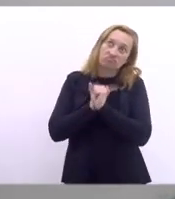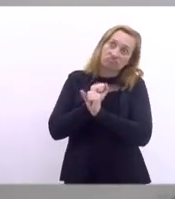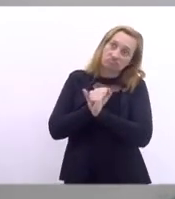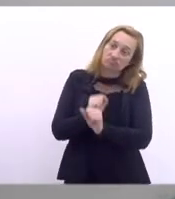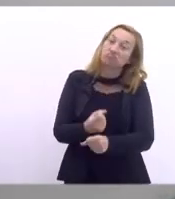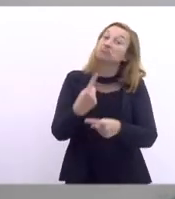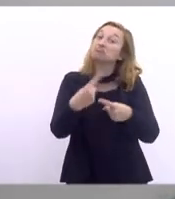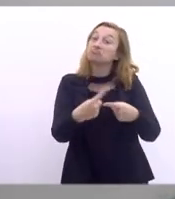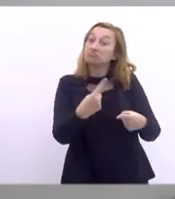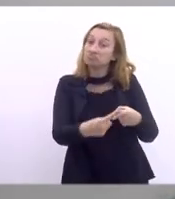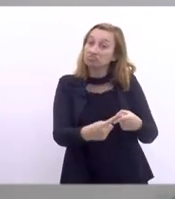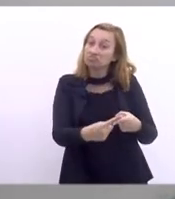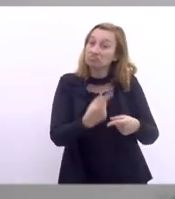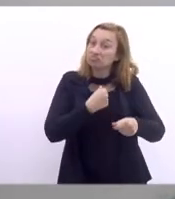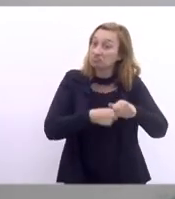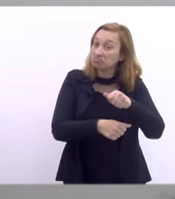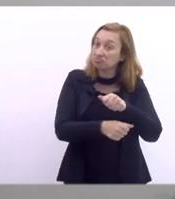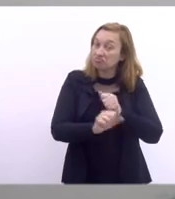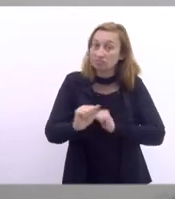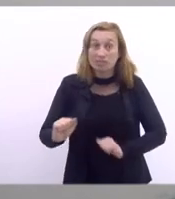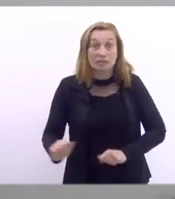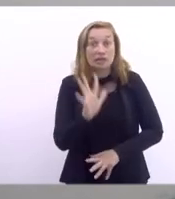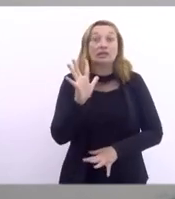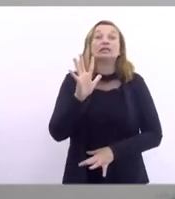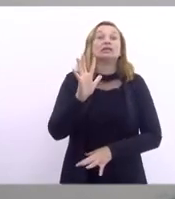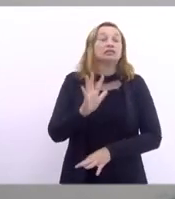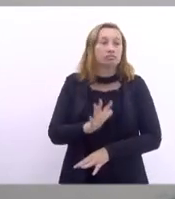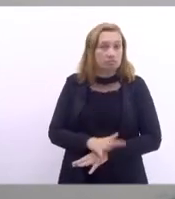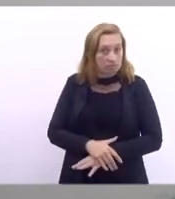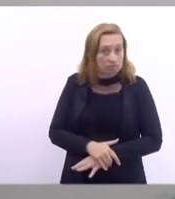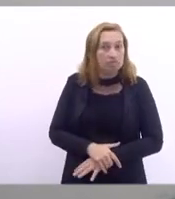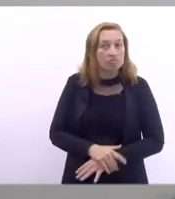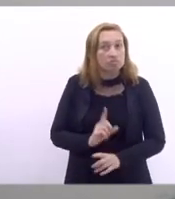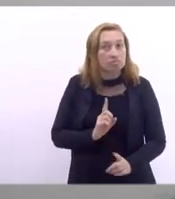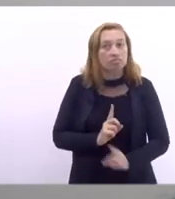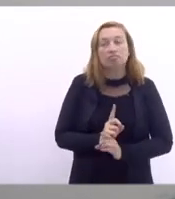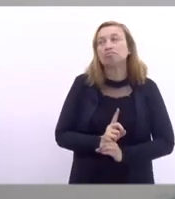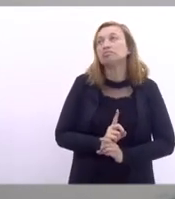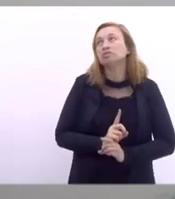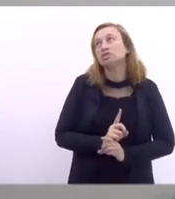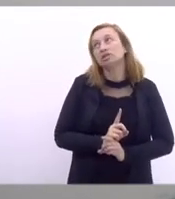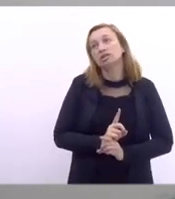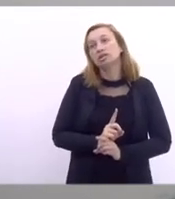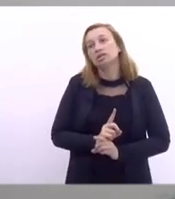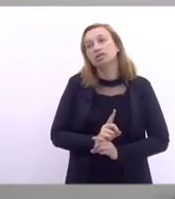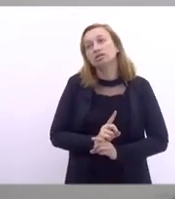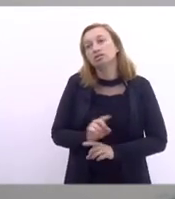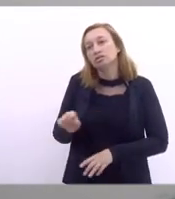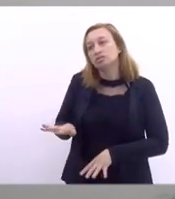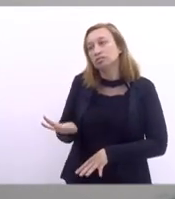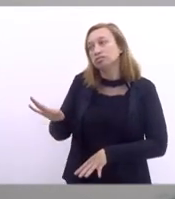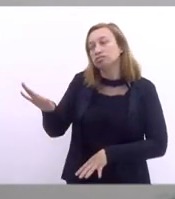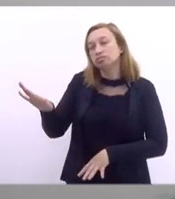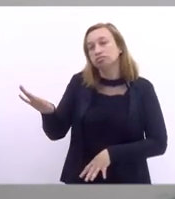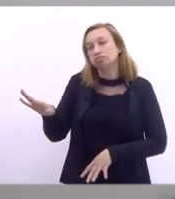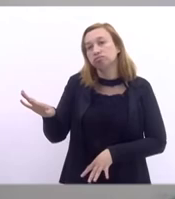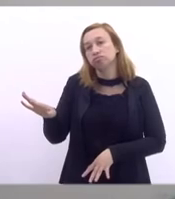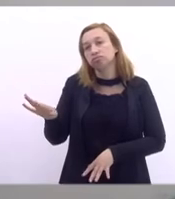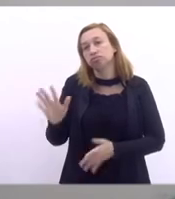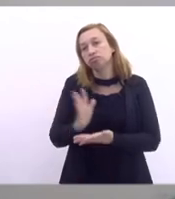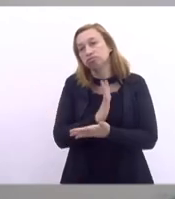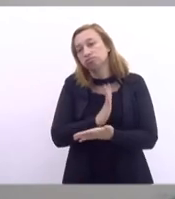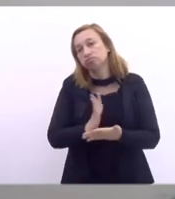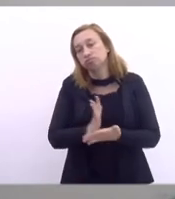porque ele é um investimento muito caro você vai encontrar na subida do alto e